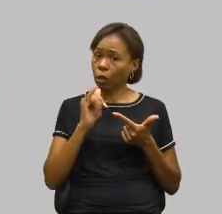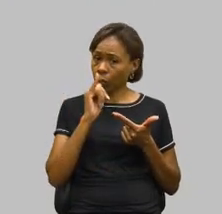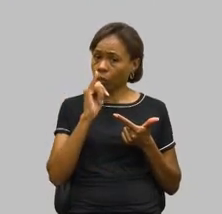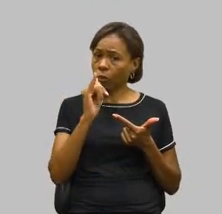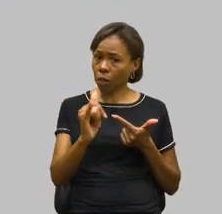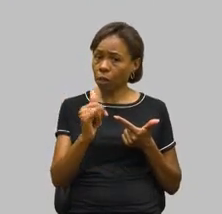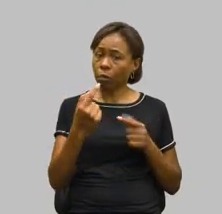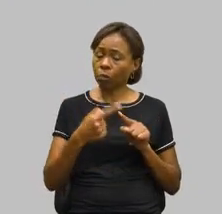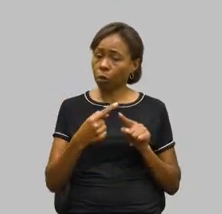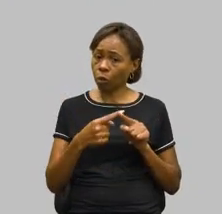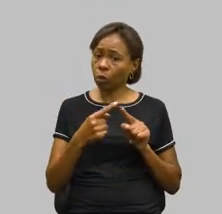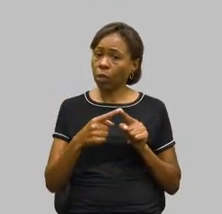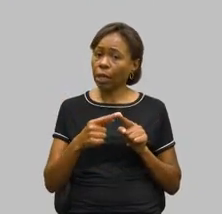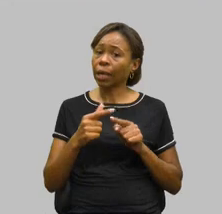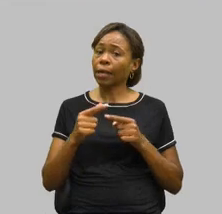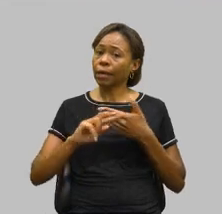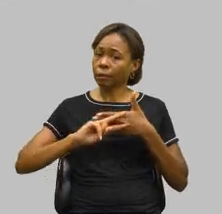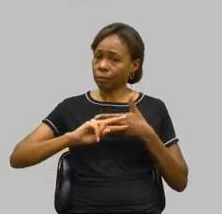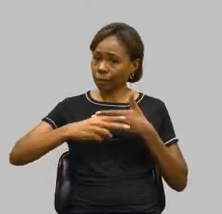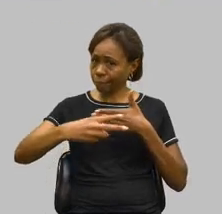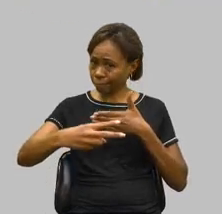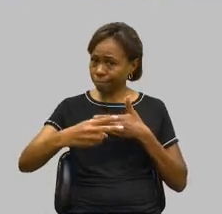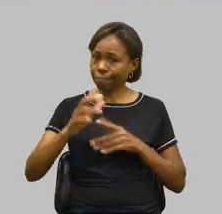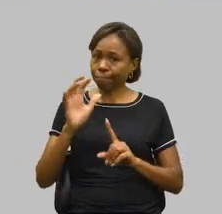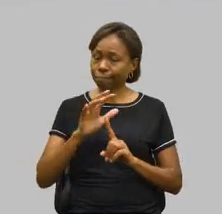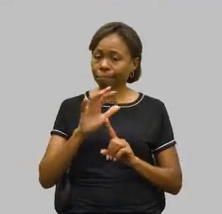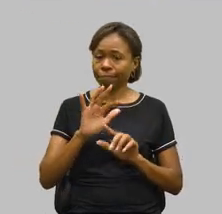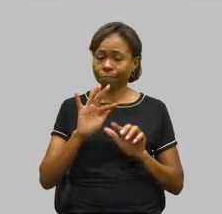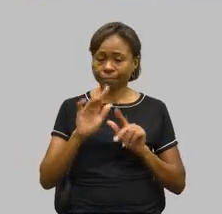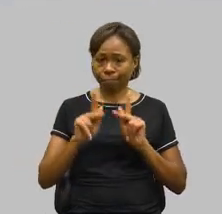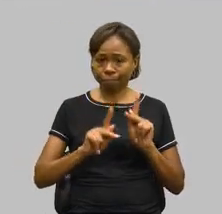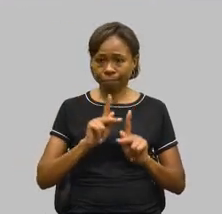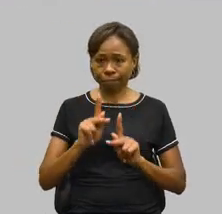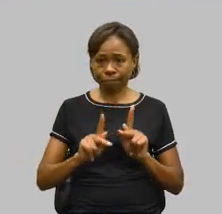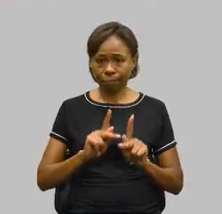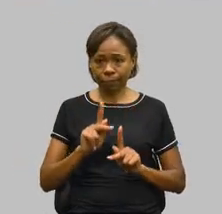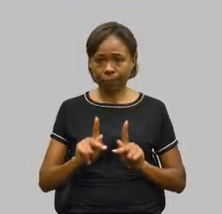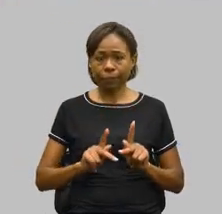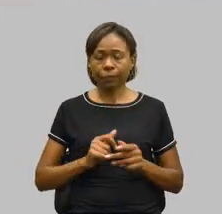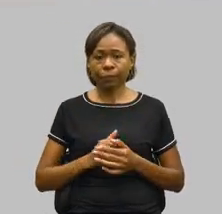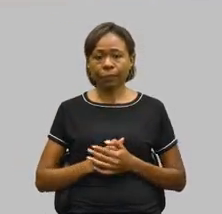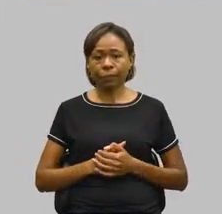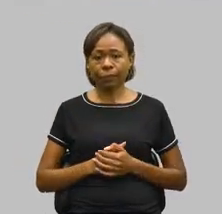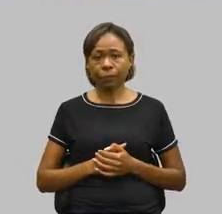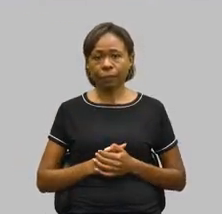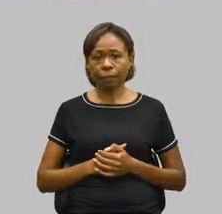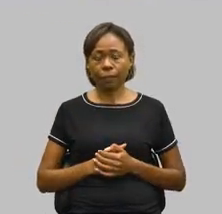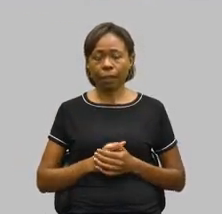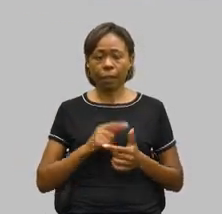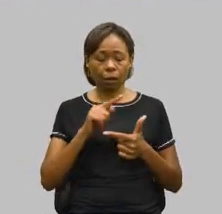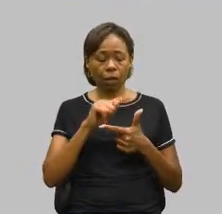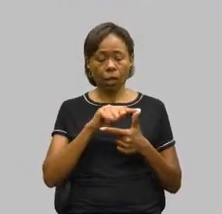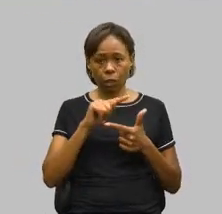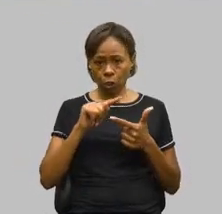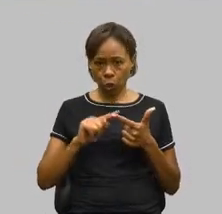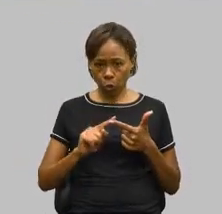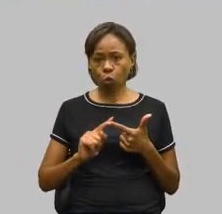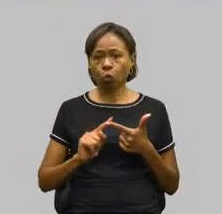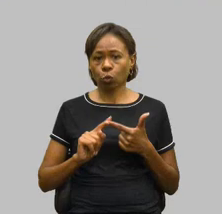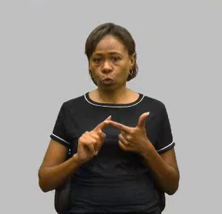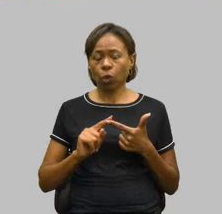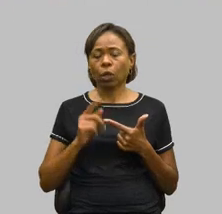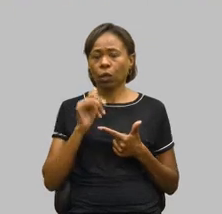atendimento na acolhida da nossa população então trago essas essas duas ponderações para dizer que